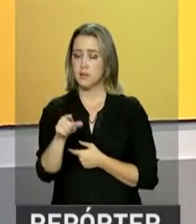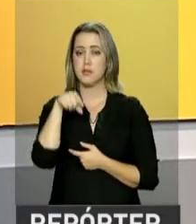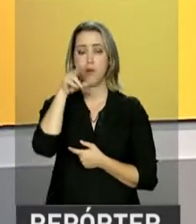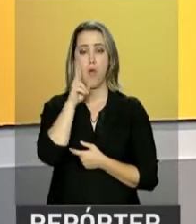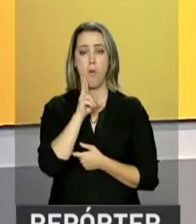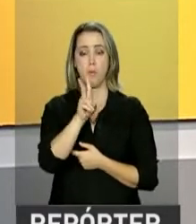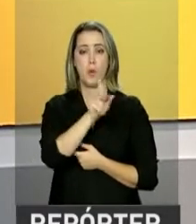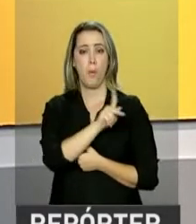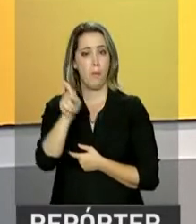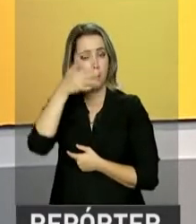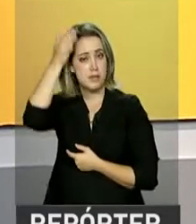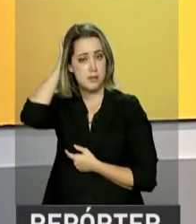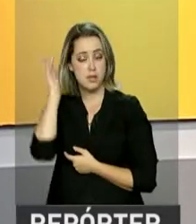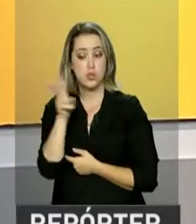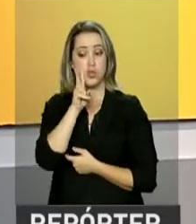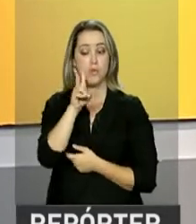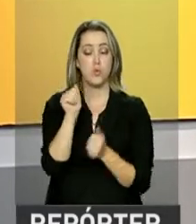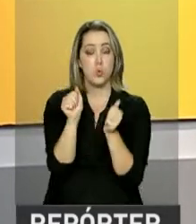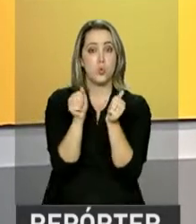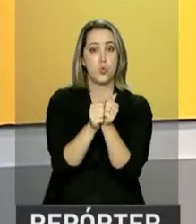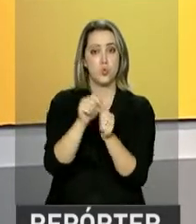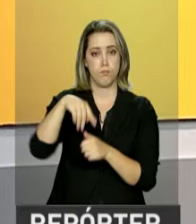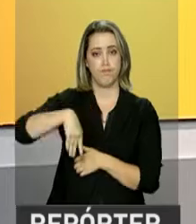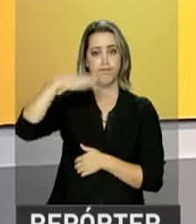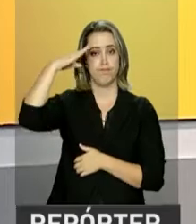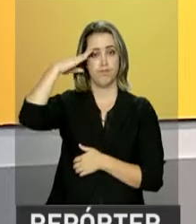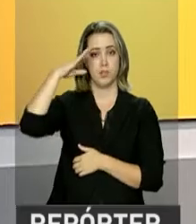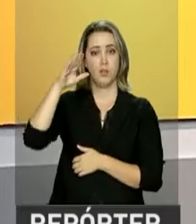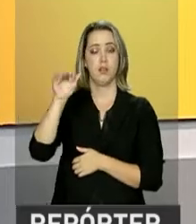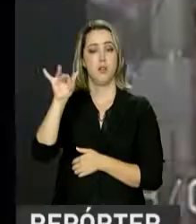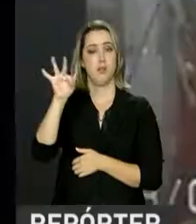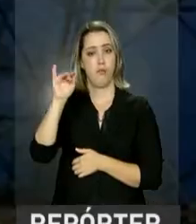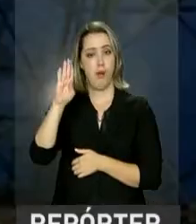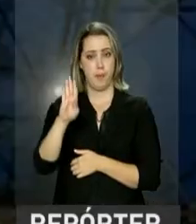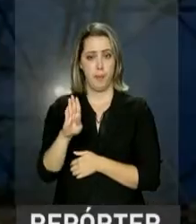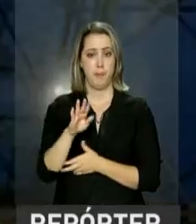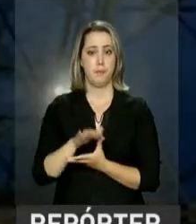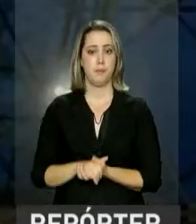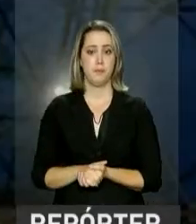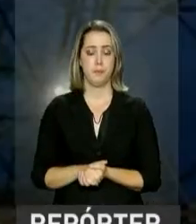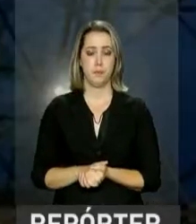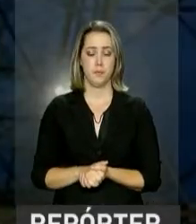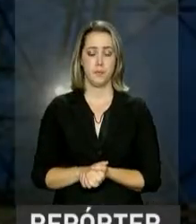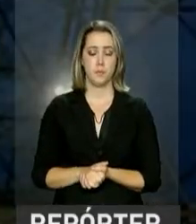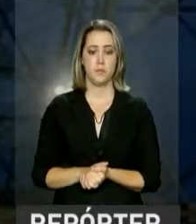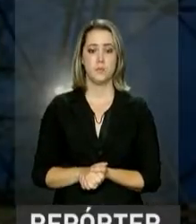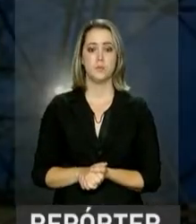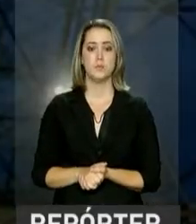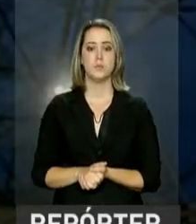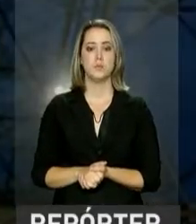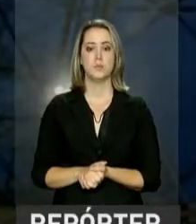no comando da aeronáutica aqui em brasília é